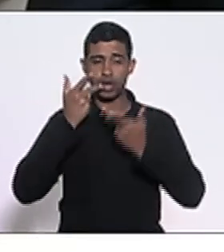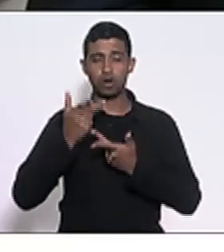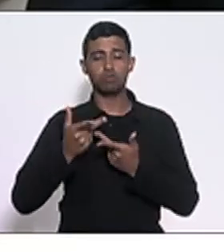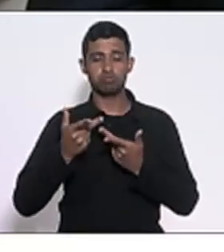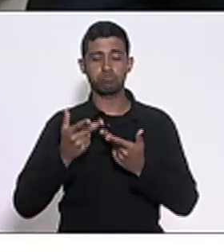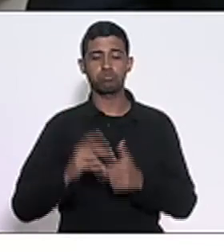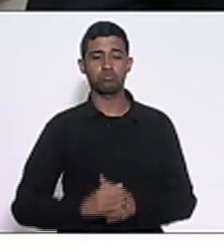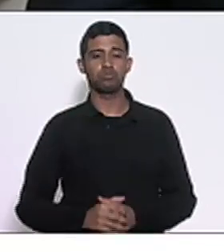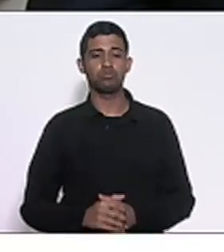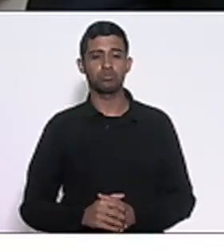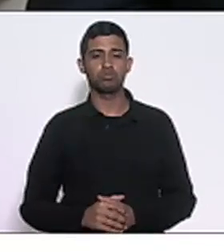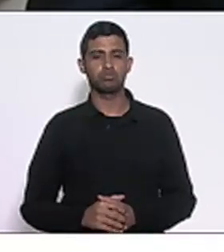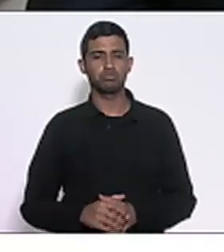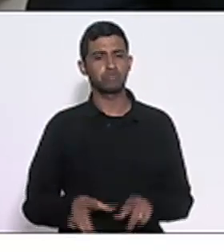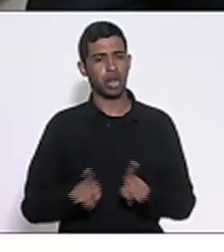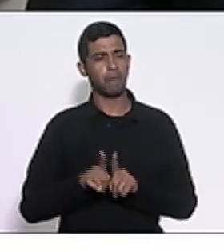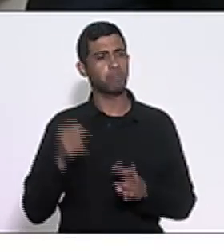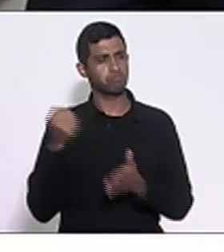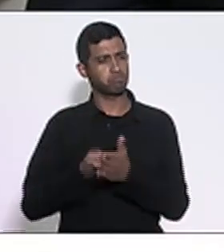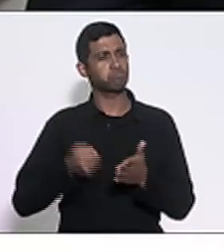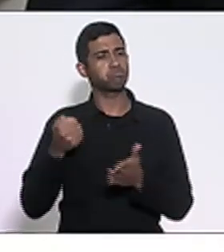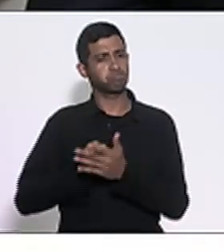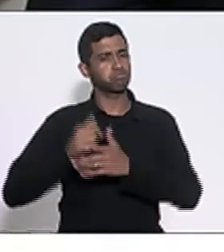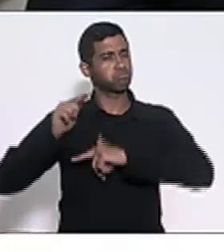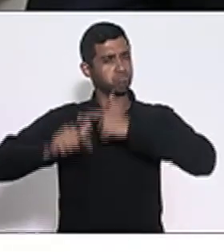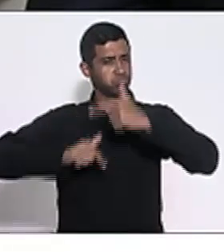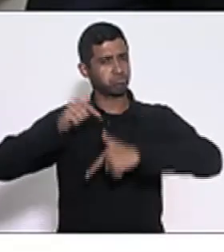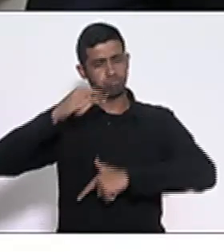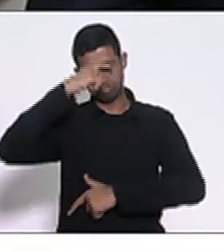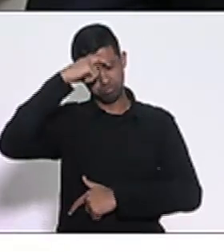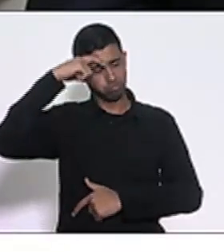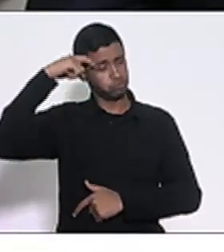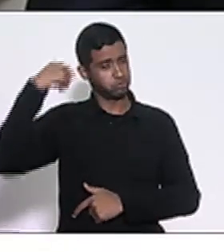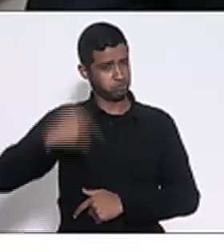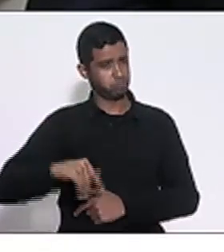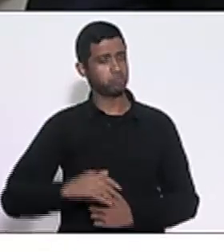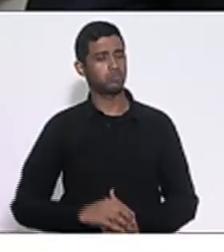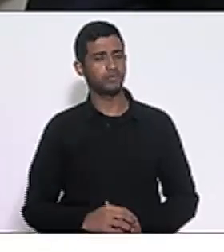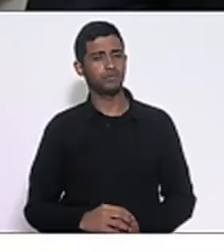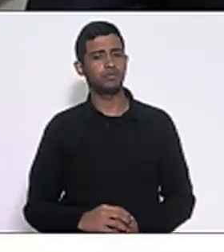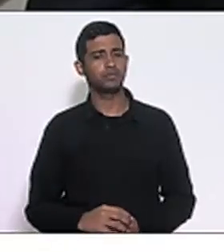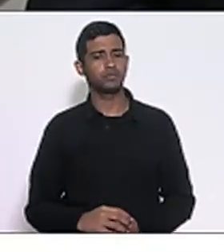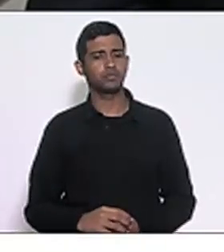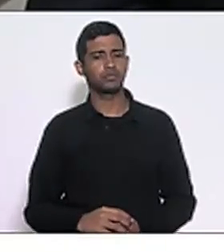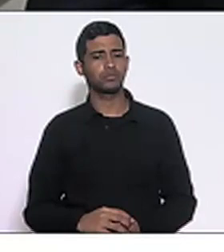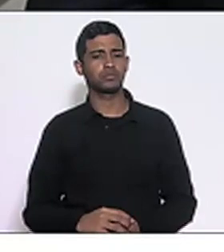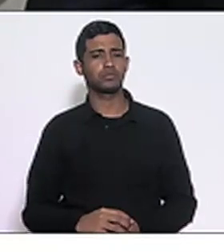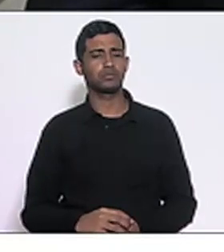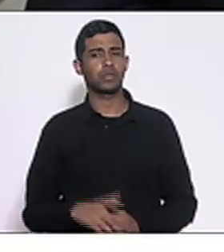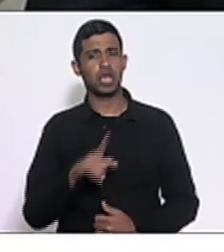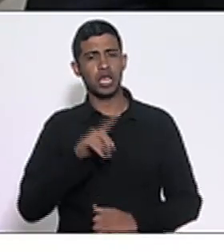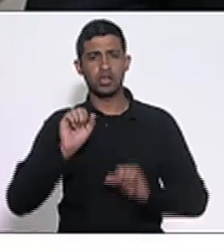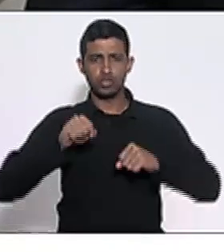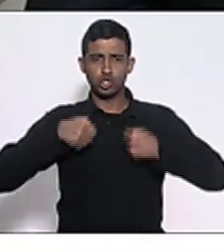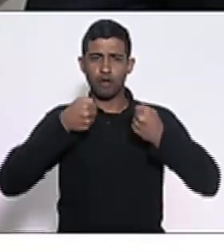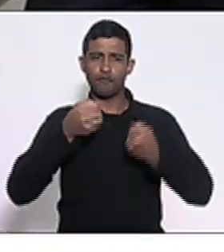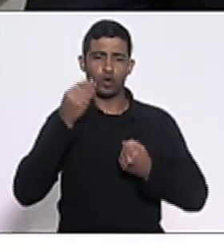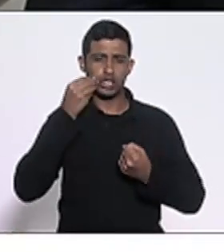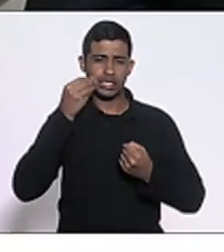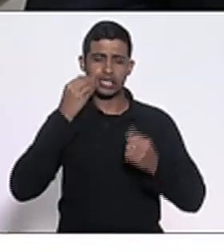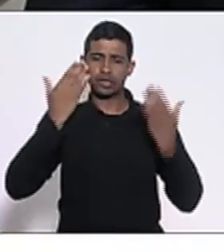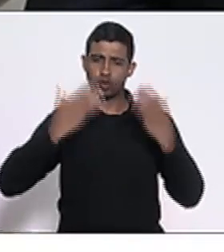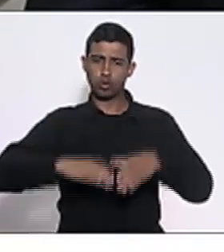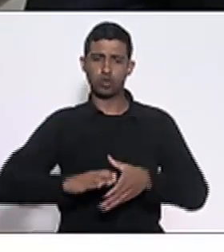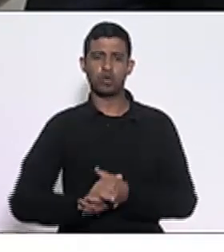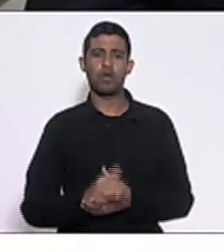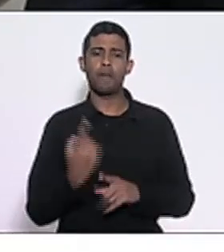E tem batalhado em relação ao concurso, por exemplo. Porque a gente fica